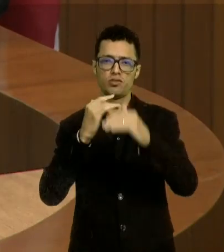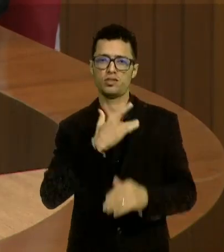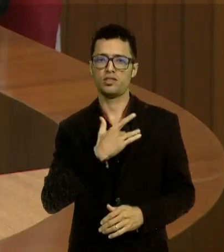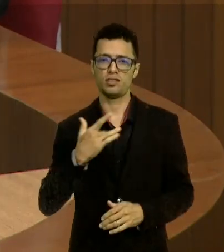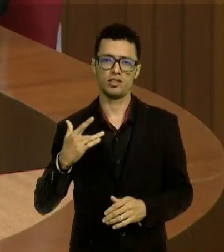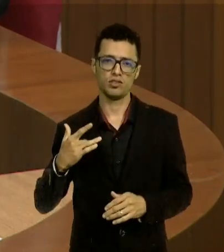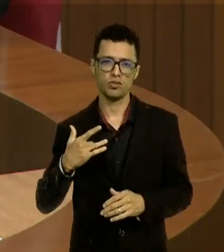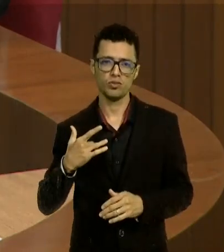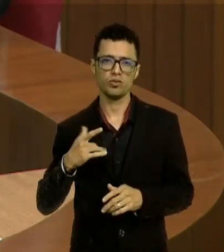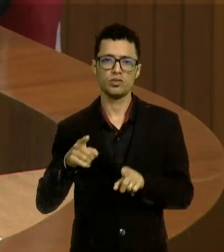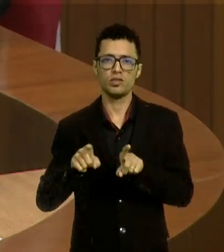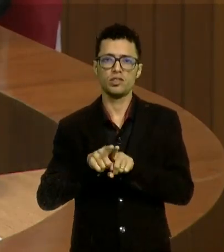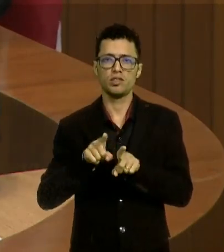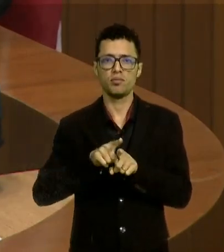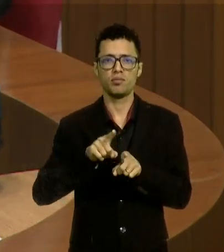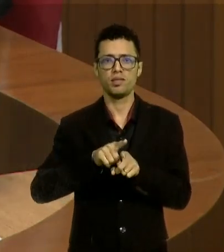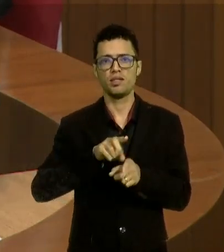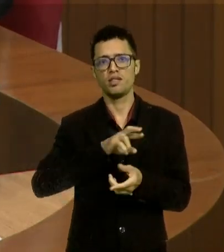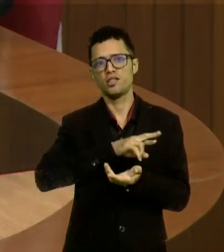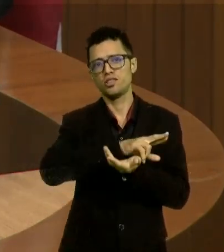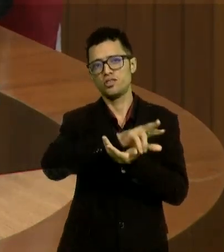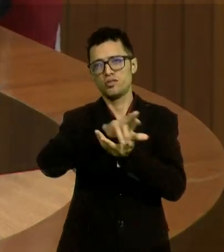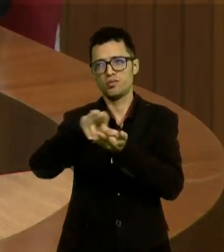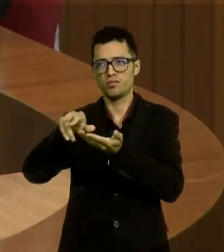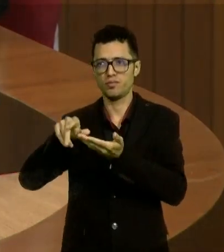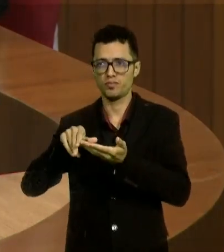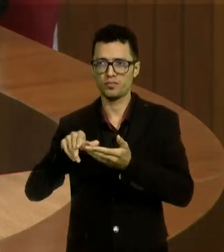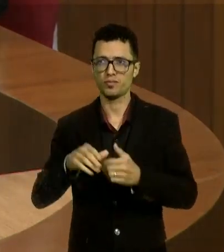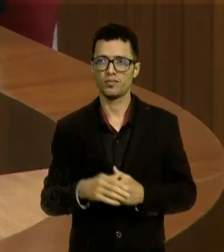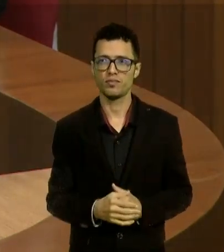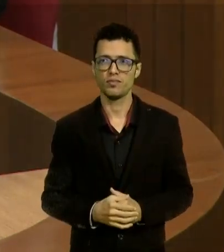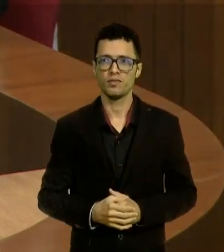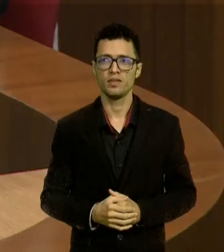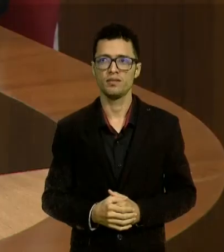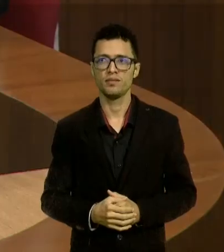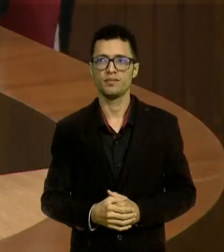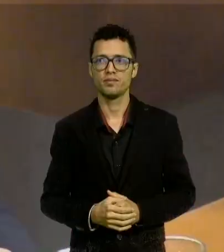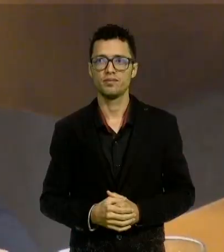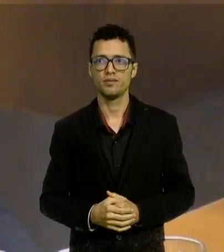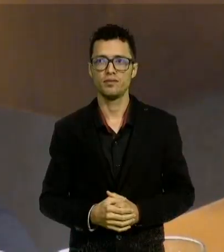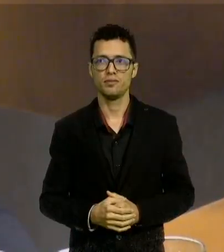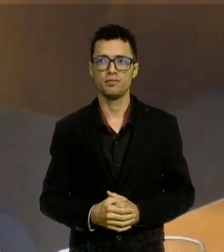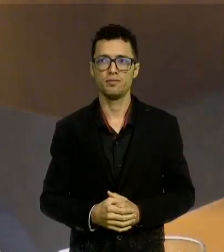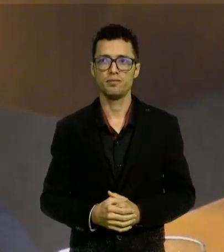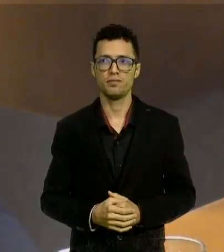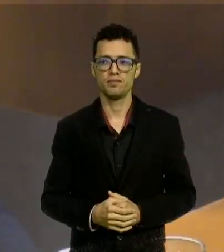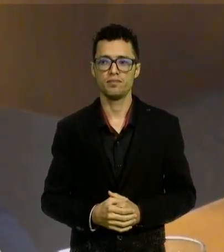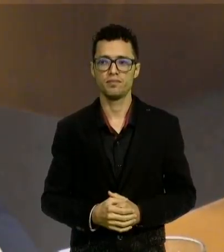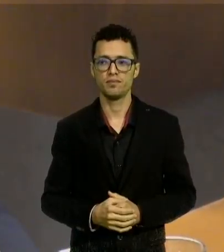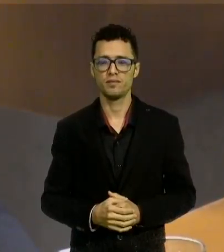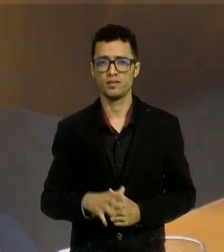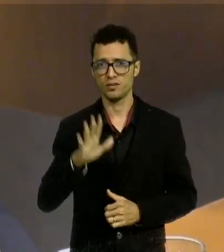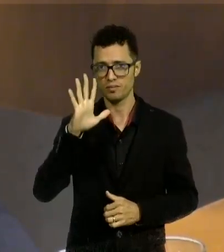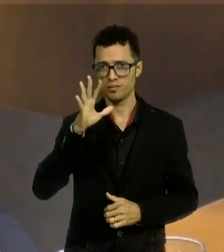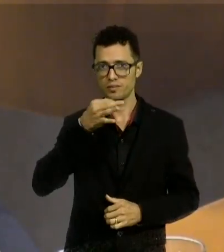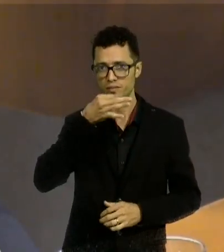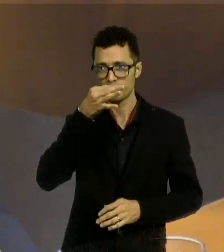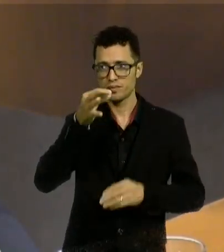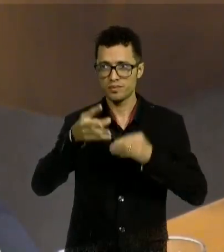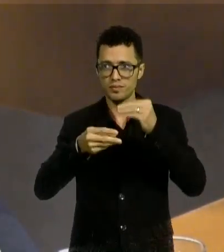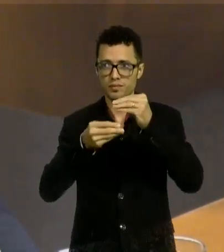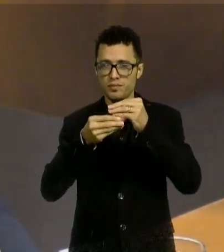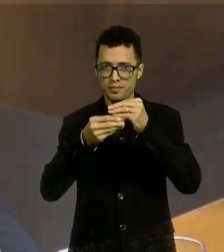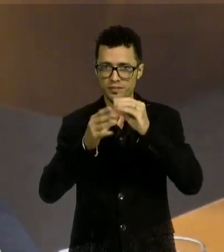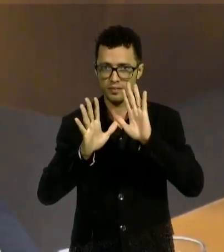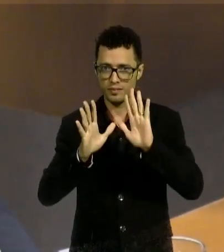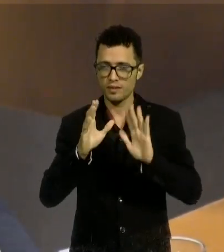Muito obrigada. Deputada, só para fazer um breve aparte, os colegas costumam dizer que eu sou muito